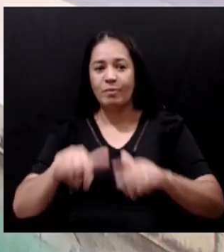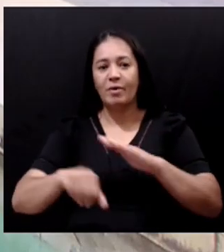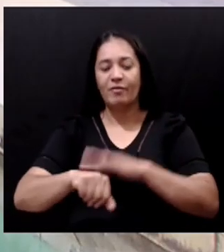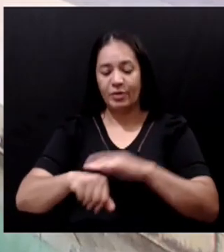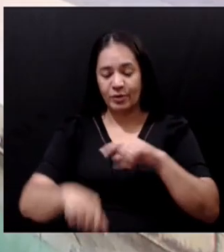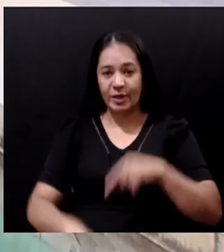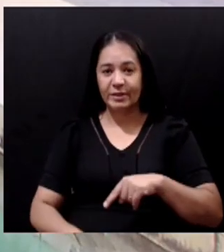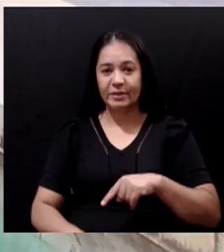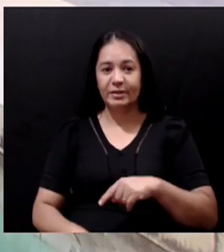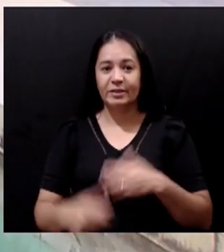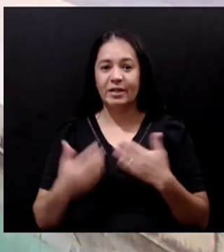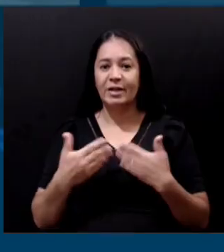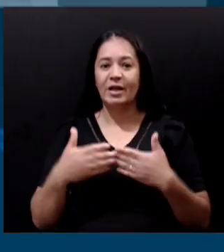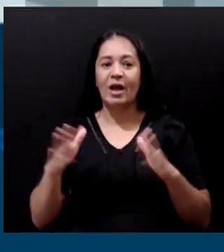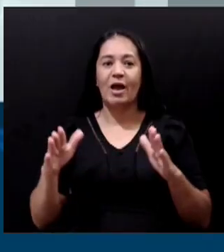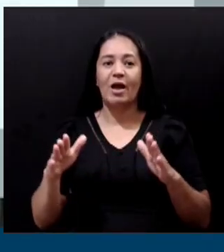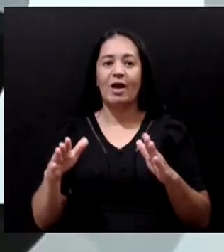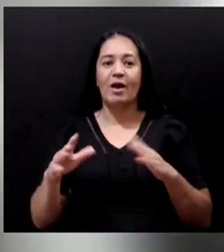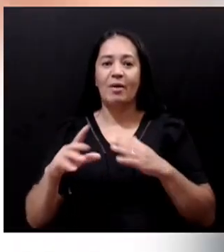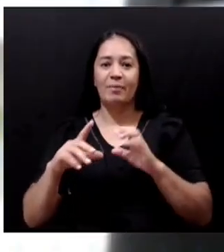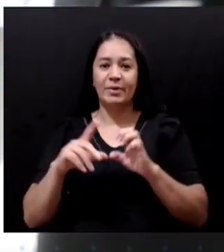seu próprio negócio.